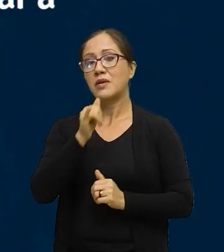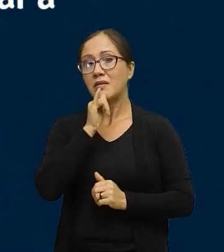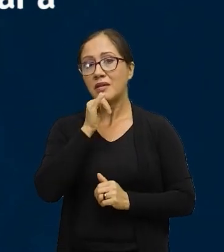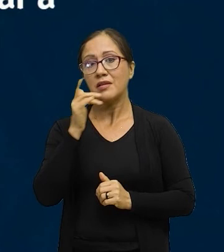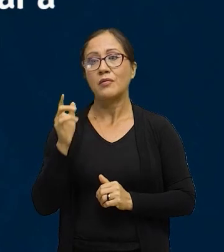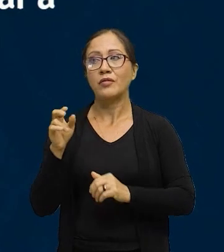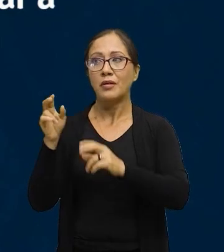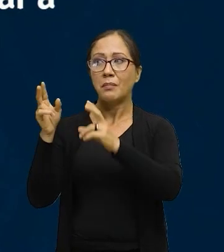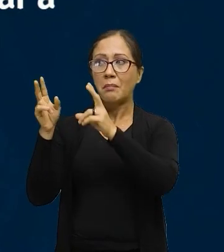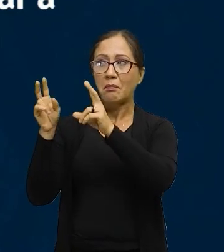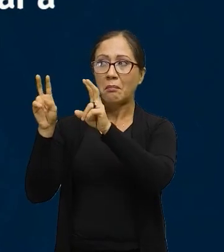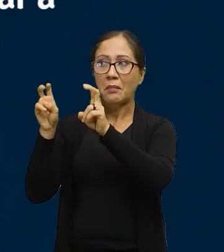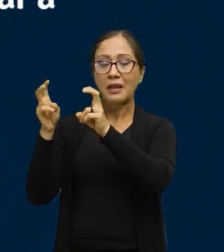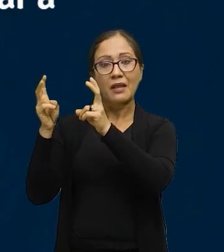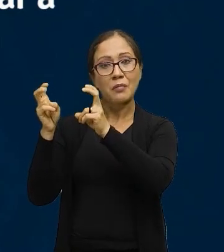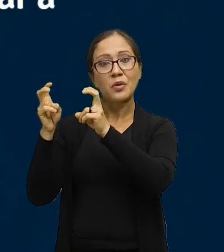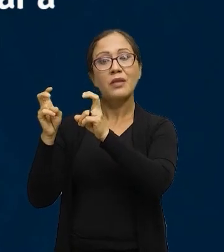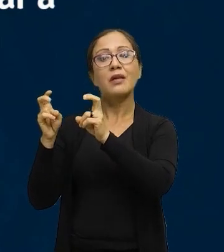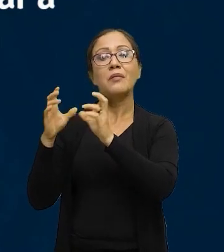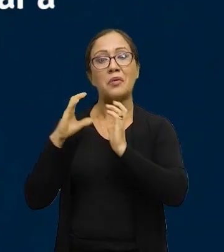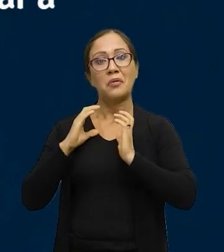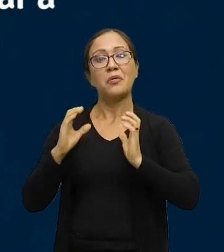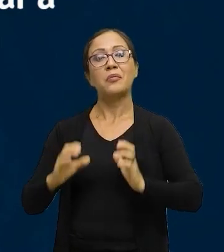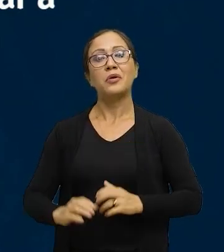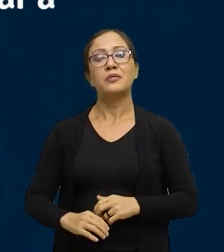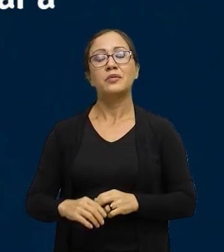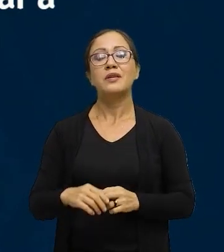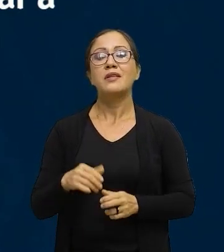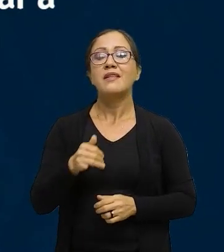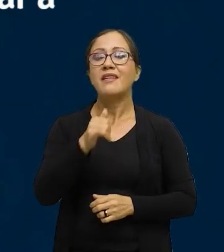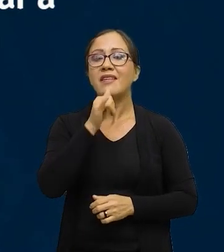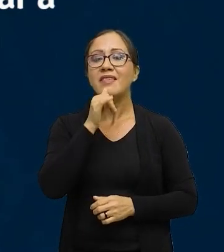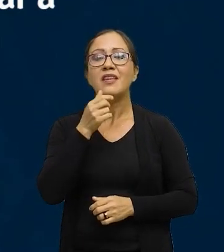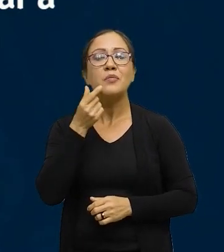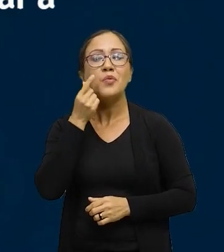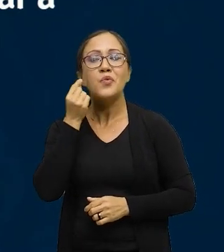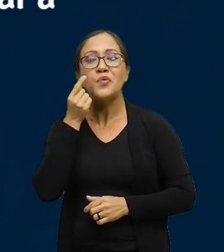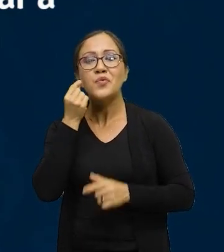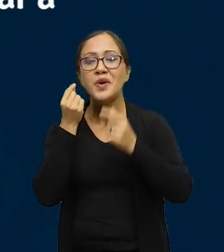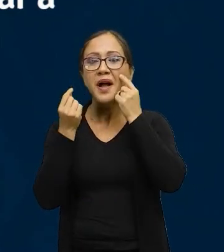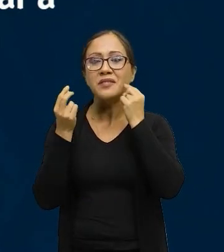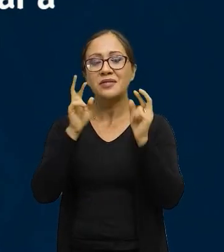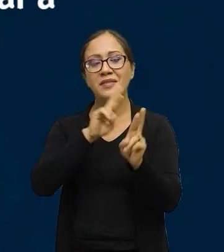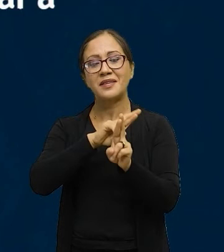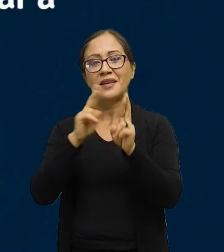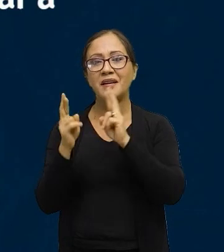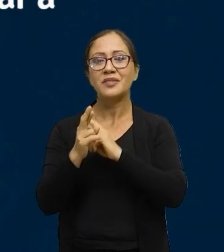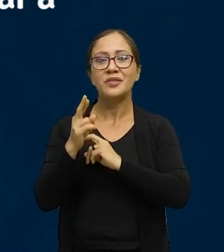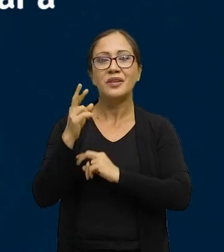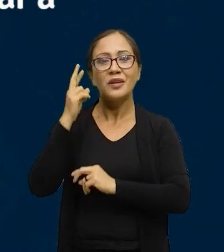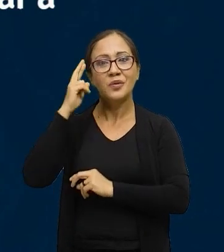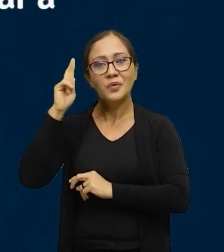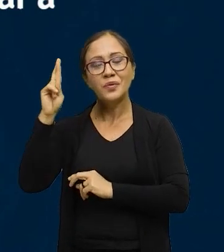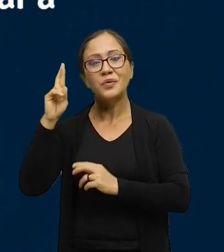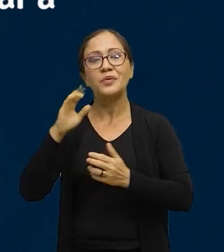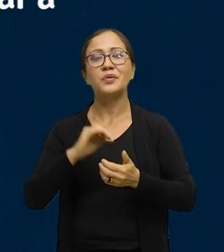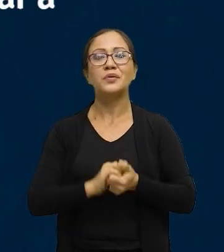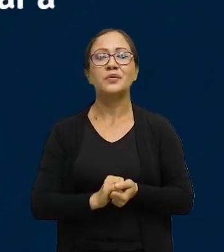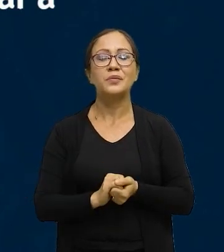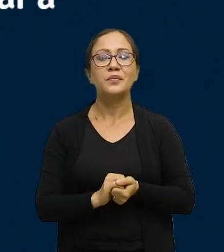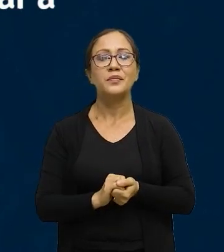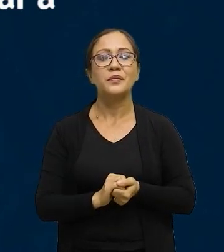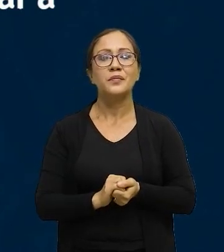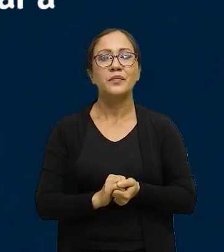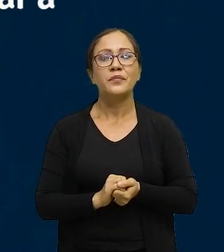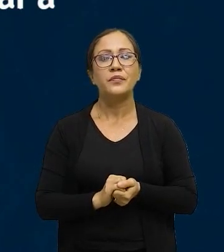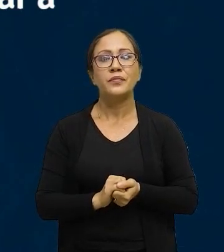o tema. Ah, é comportamento. Como um gato se relaciona com seu dono, por exemplo. É um tema.